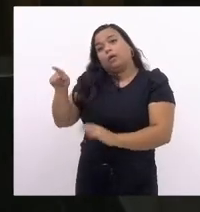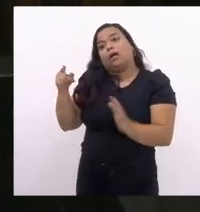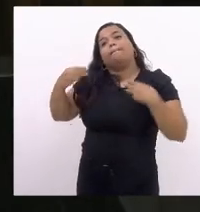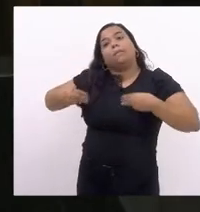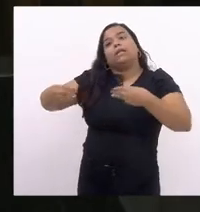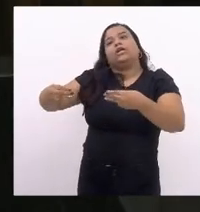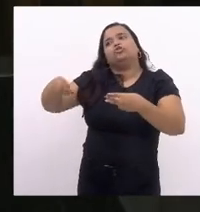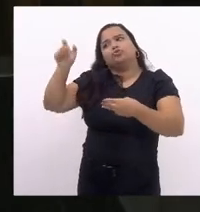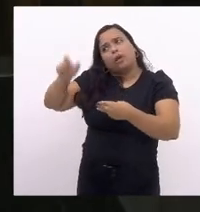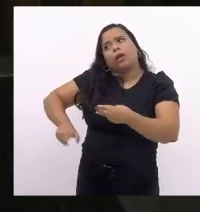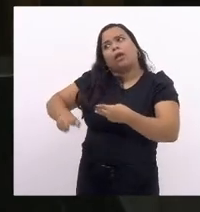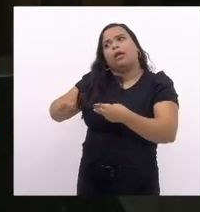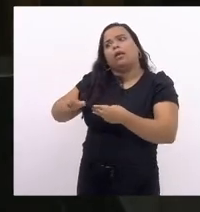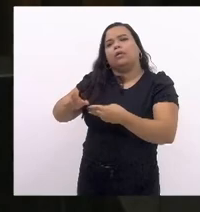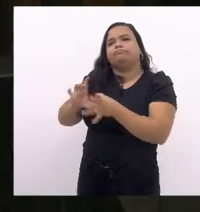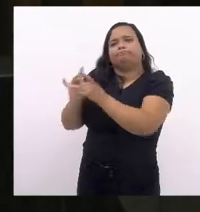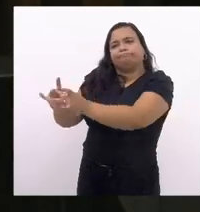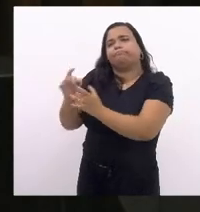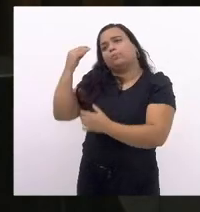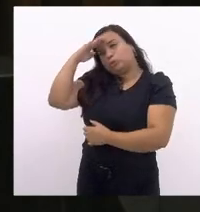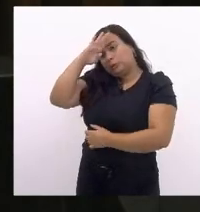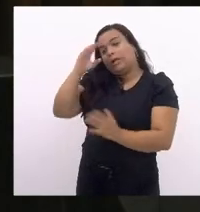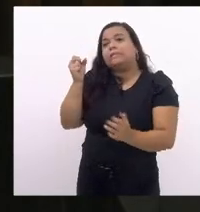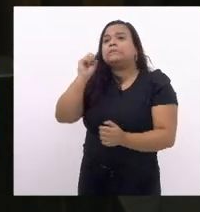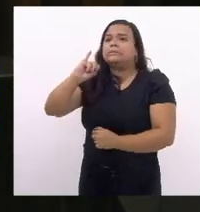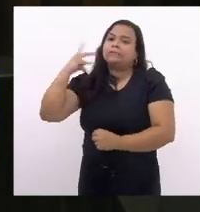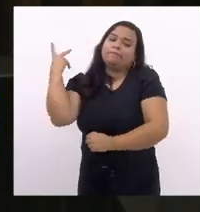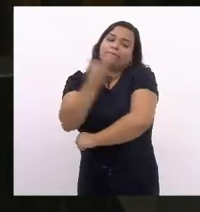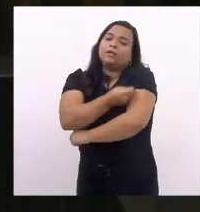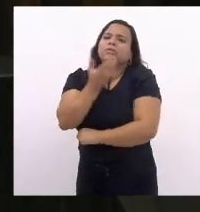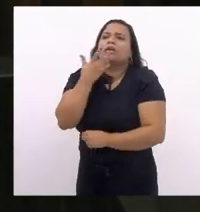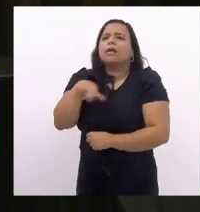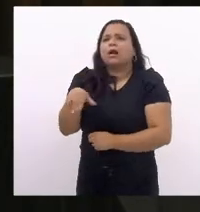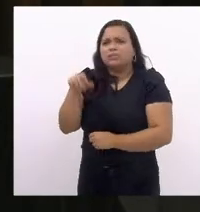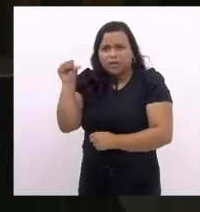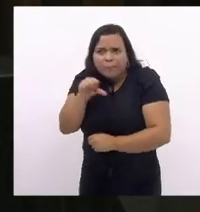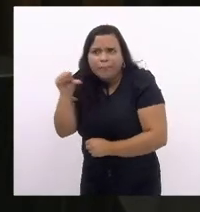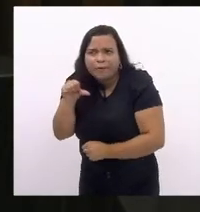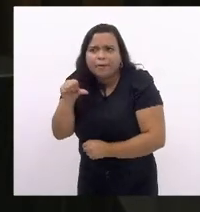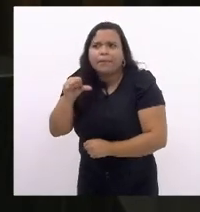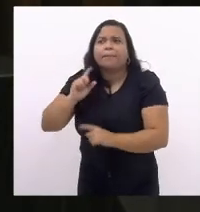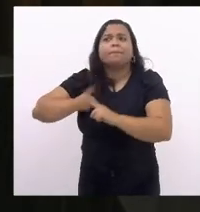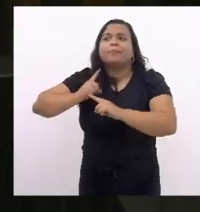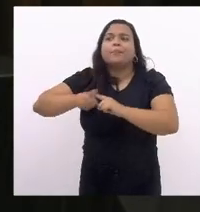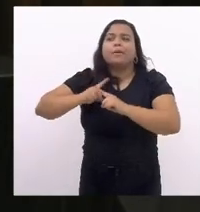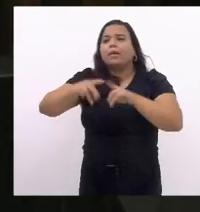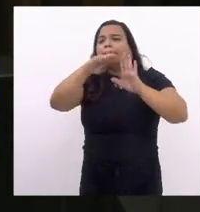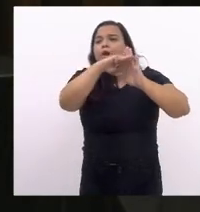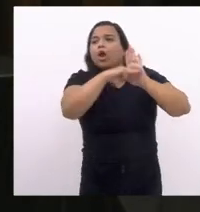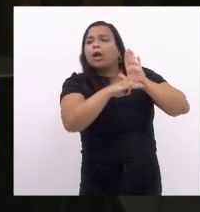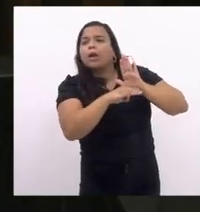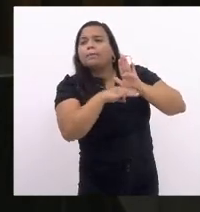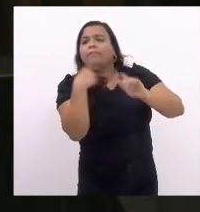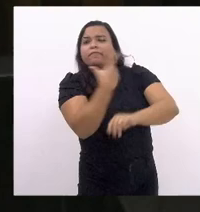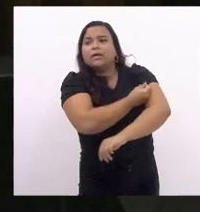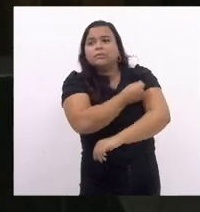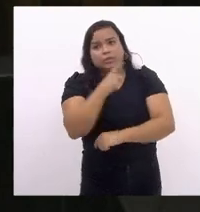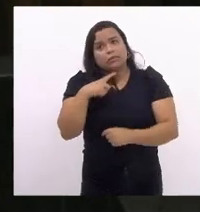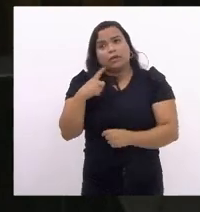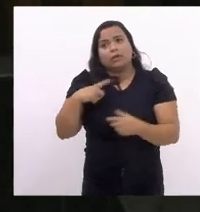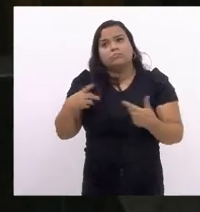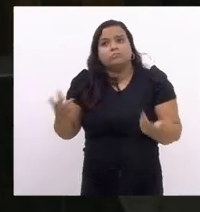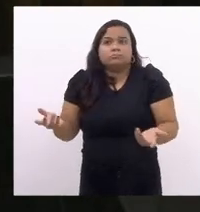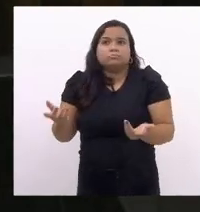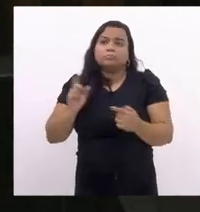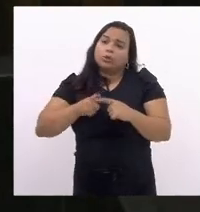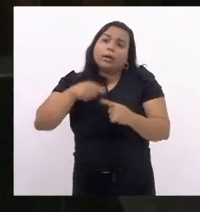Se a vacina infantil é ruim, por que eles colocaram no programa de imunização? Eles colocaram porque eles sabem